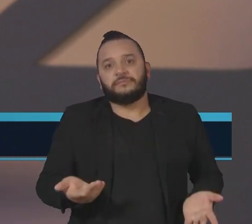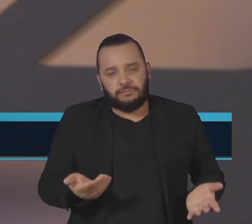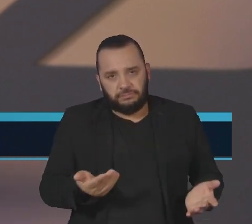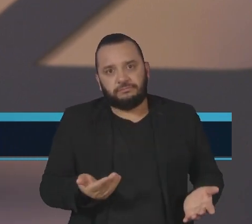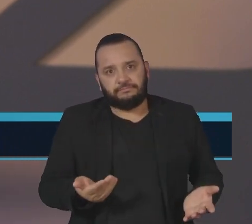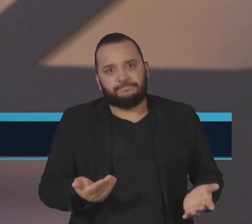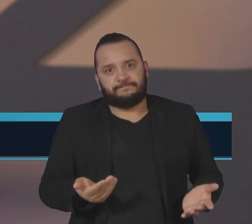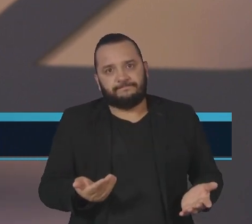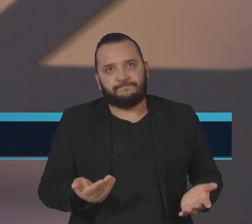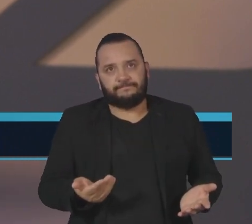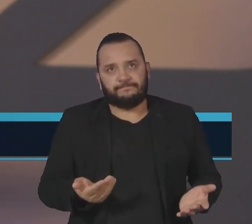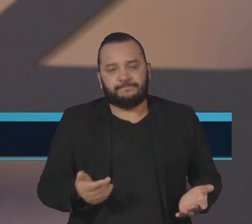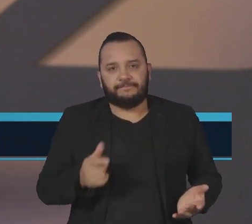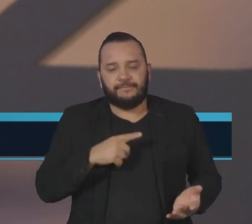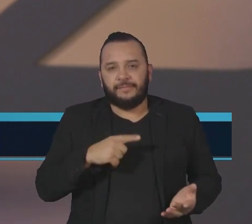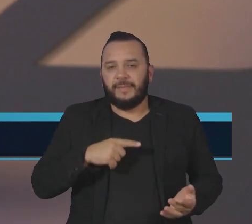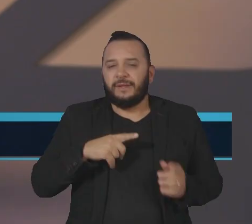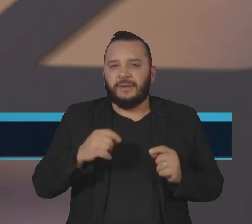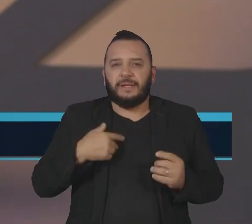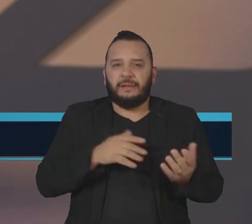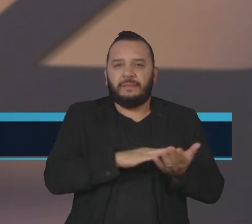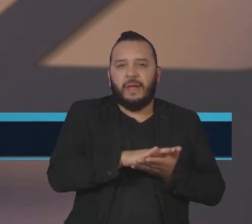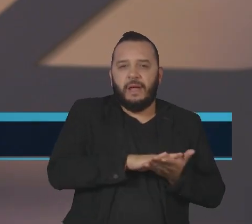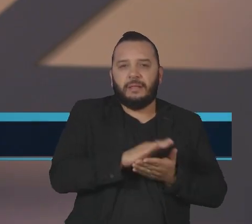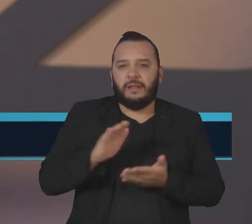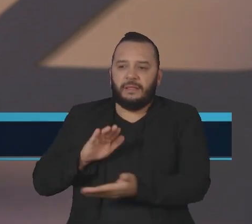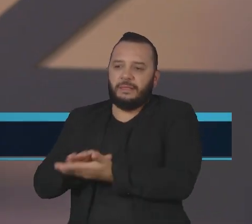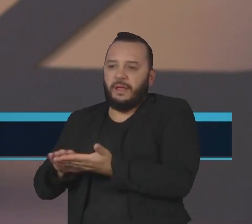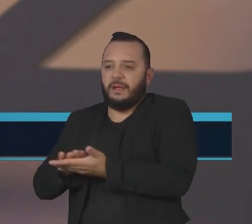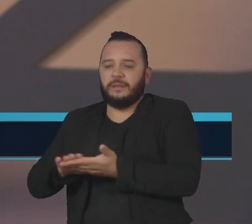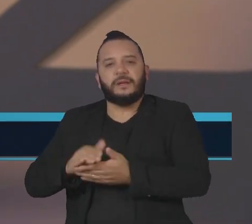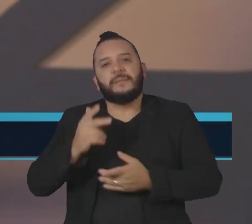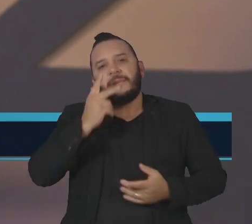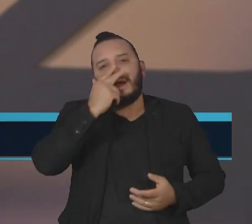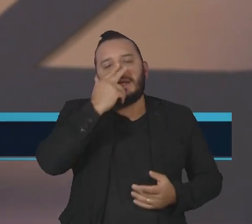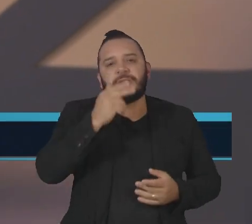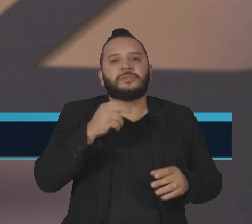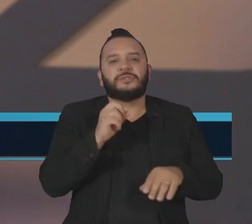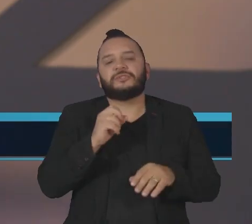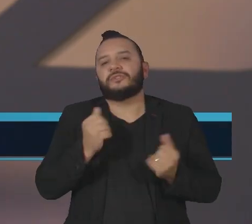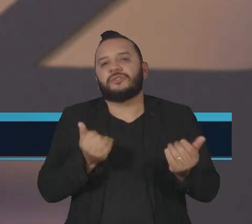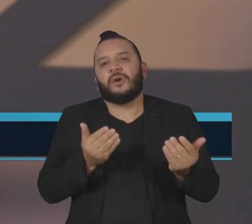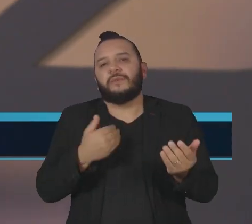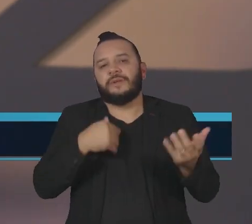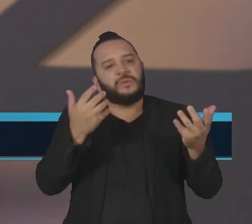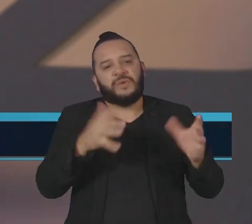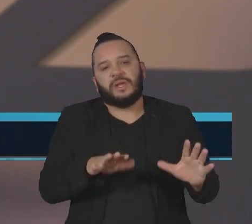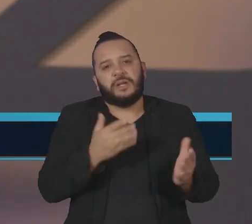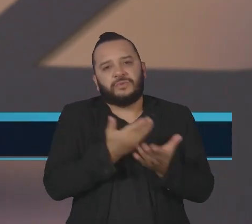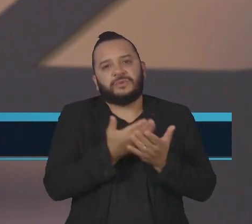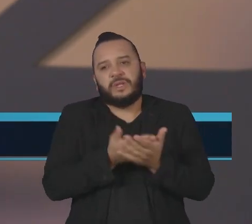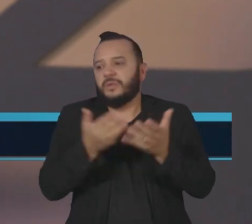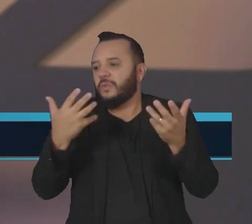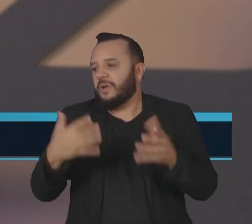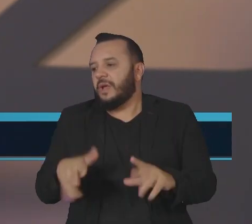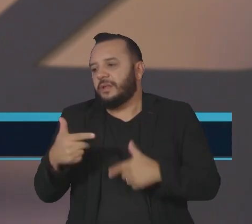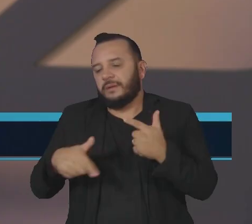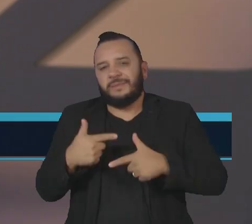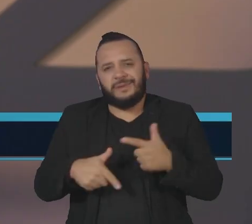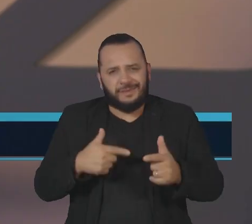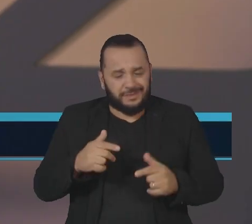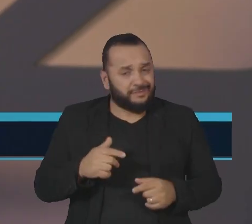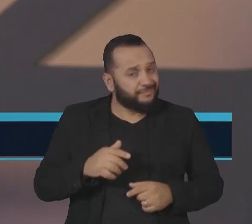até o nome neném, eu acho que às vezes dá um peso, porque parece que o jovem escolhe não entrar, não estudar, escolhe não trabalhar, dá um peso no jovem, quando eu acho que